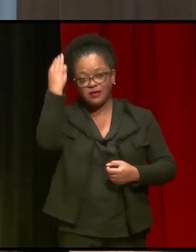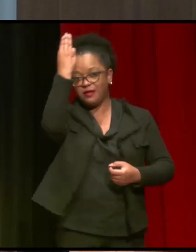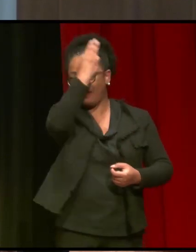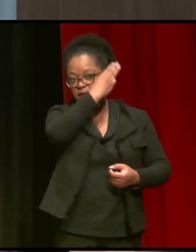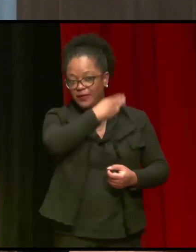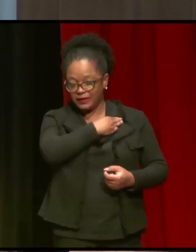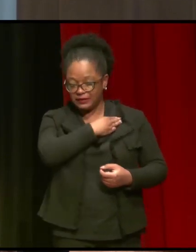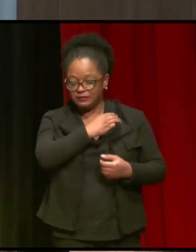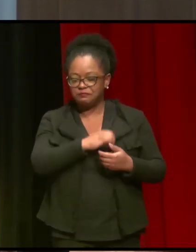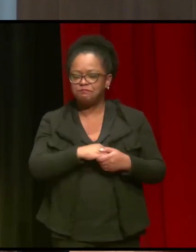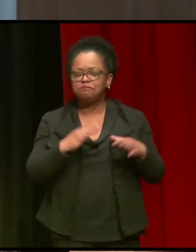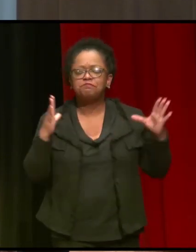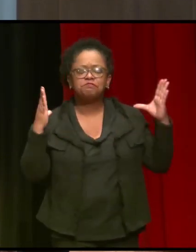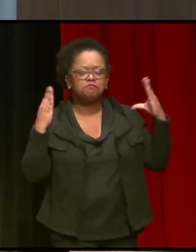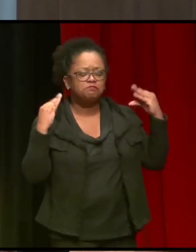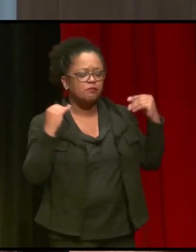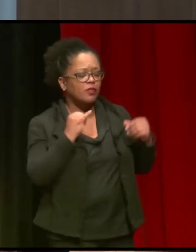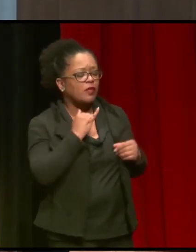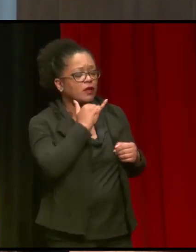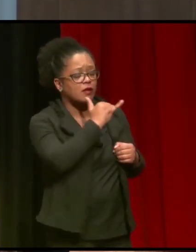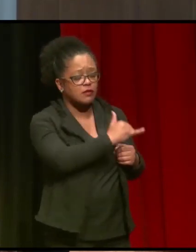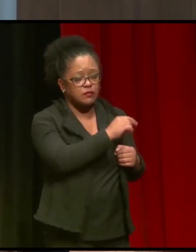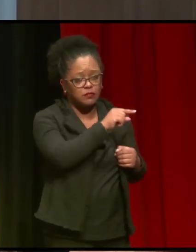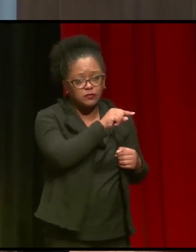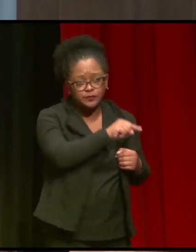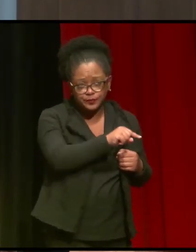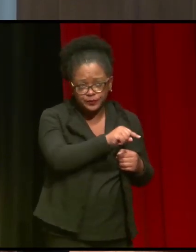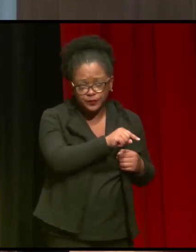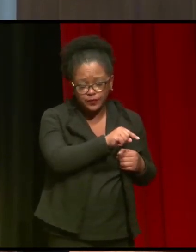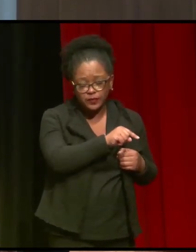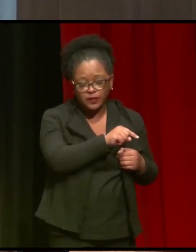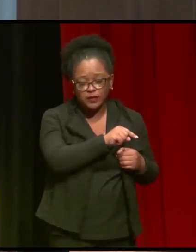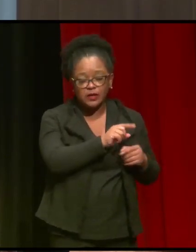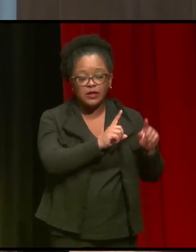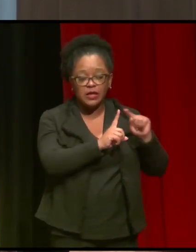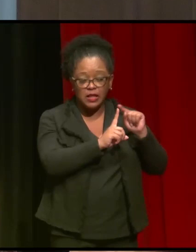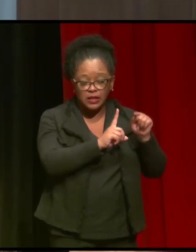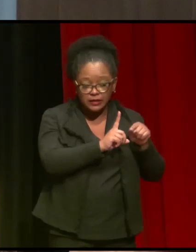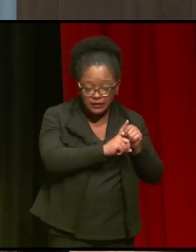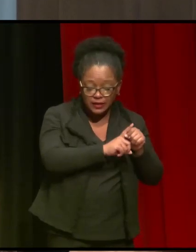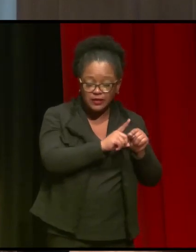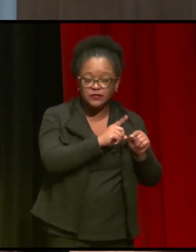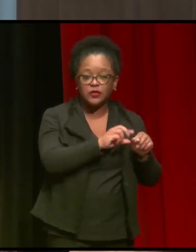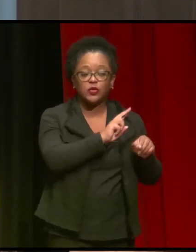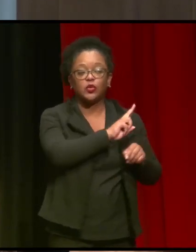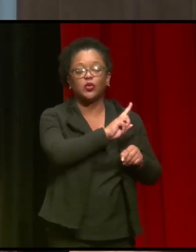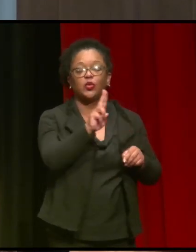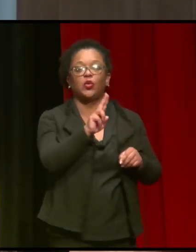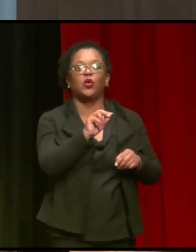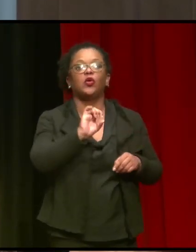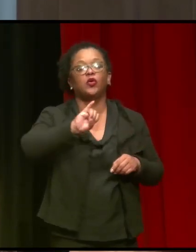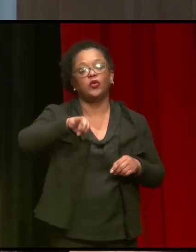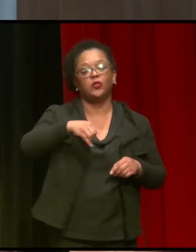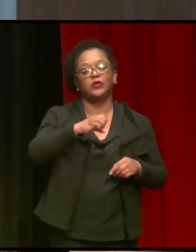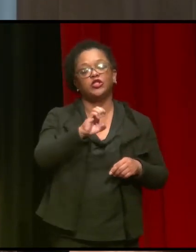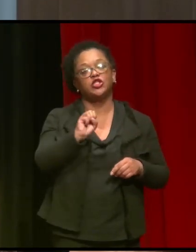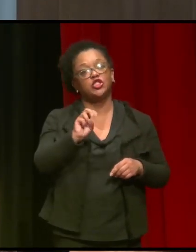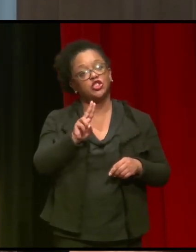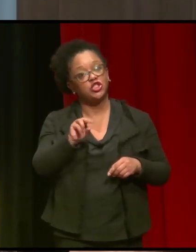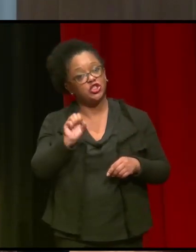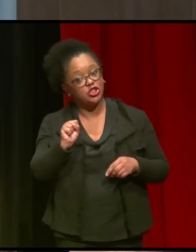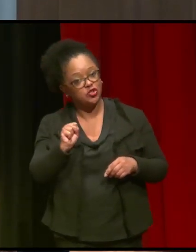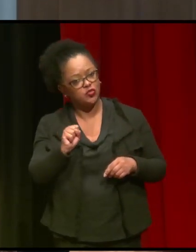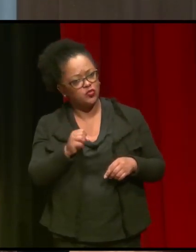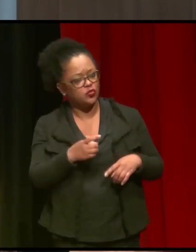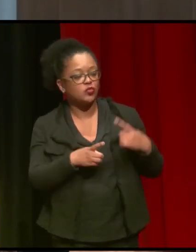Jesus. Hã? O nome dele é Jesus, tá? Escreve aí, rapaz, o nome dele é Jesus. Por quê? Porque